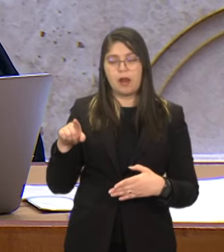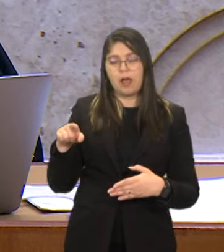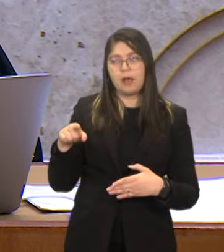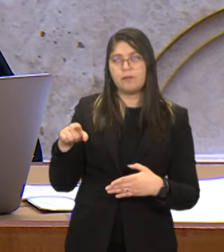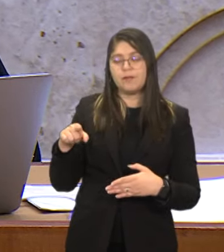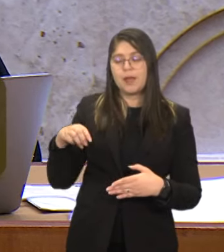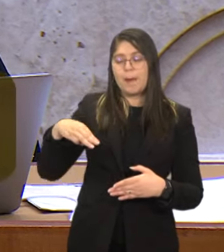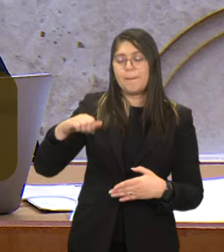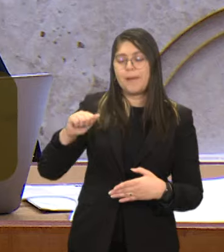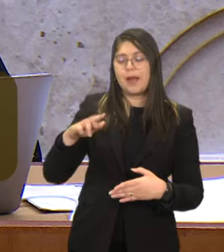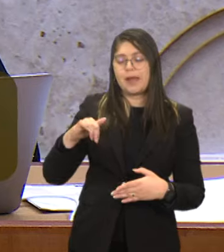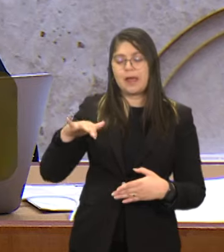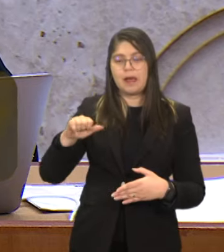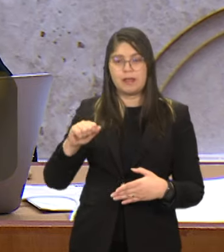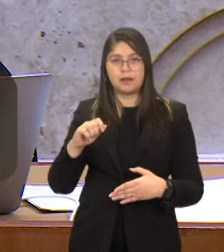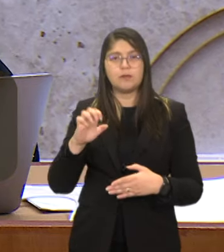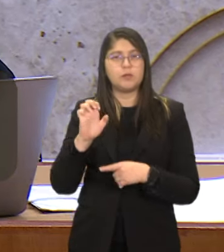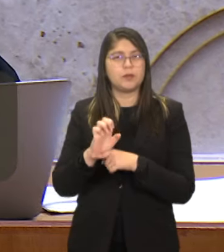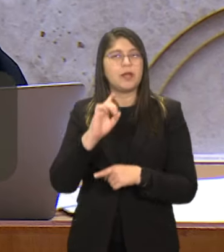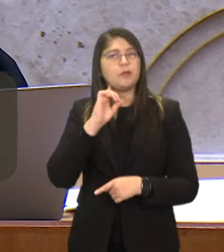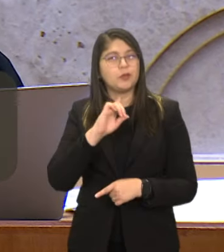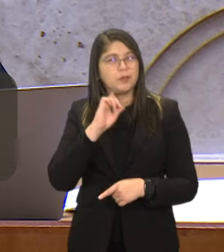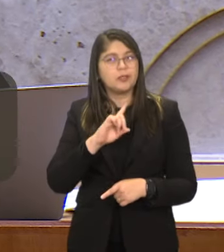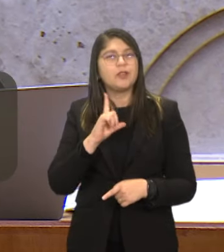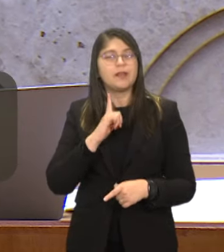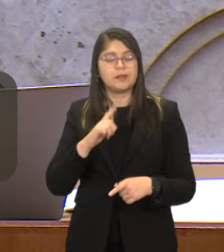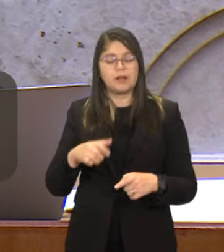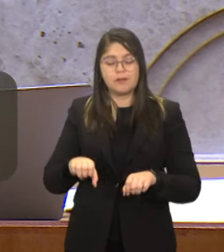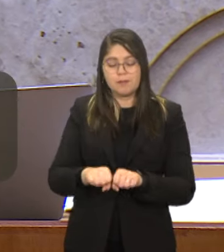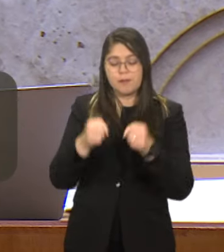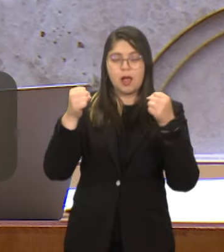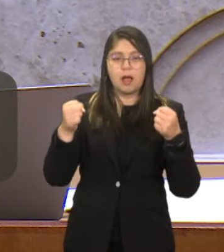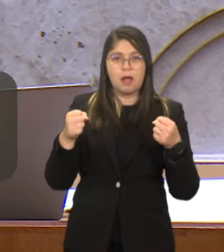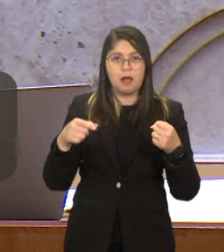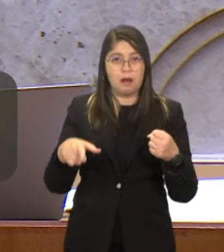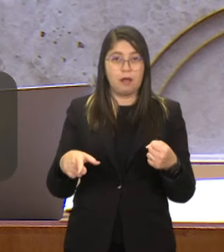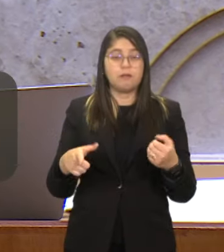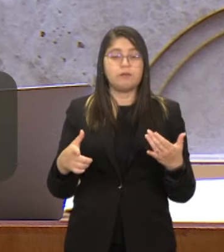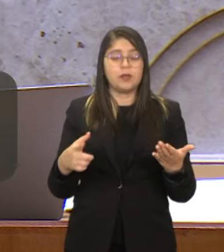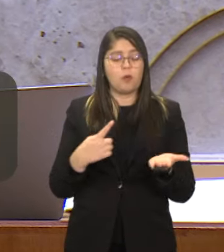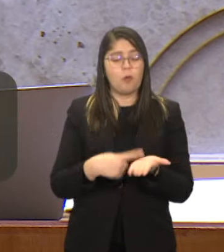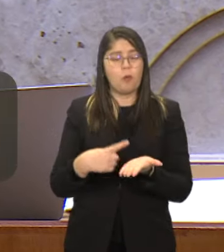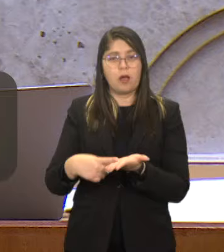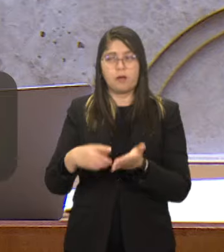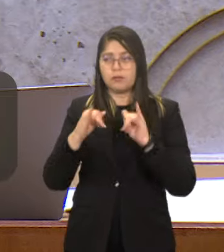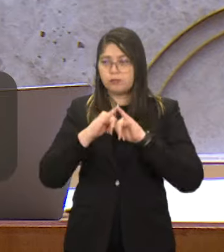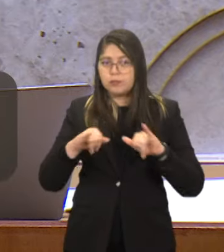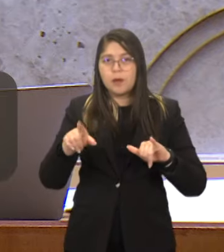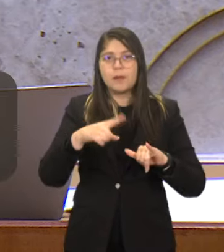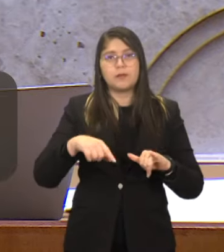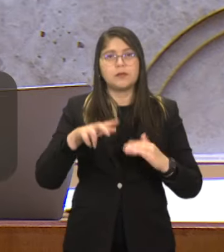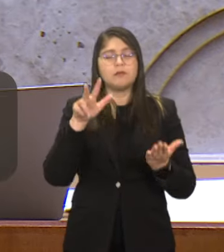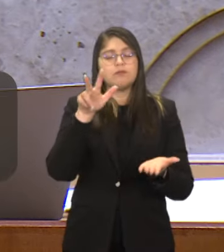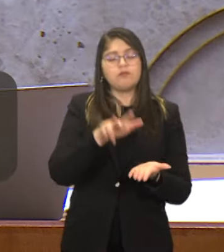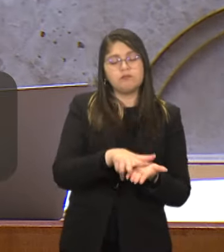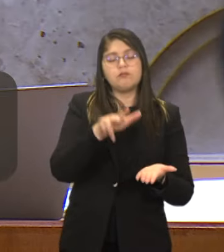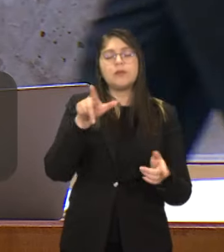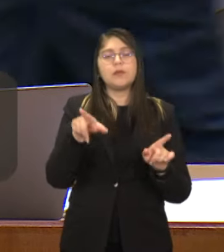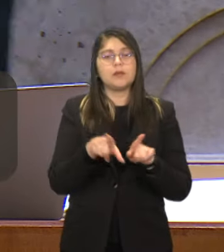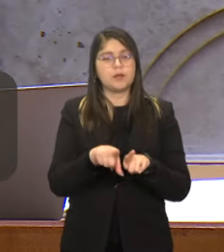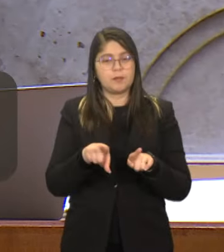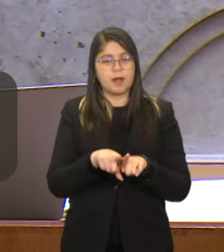Minas Gerais, e trago esse acordo para conhecimento e ratificação de todos os colegas. Farei